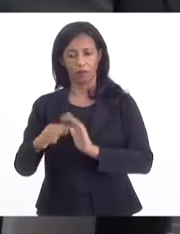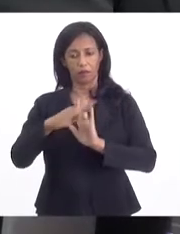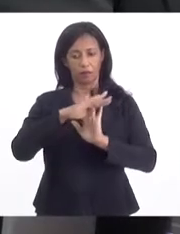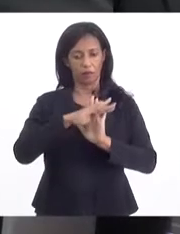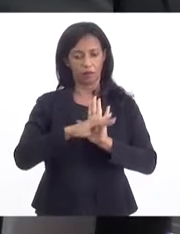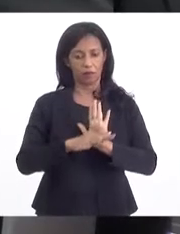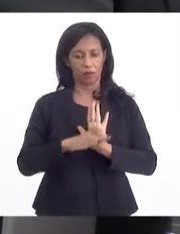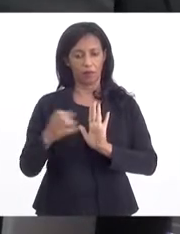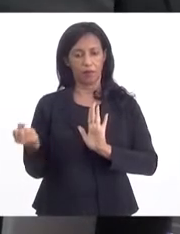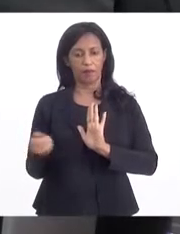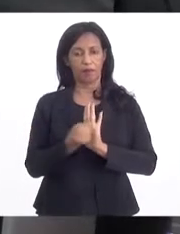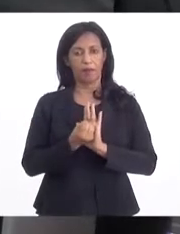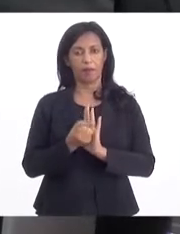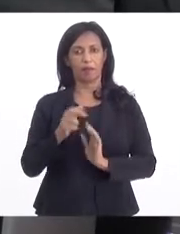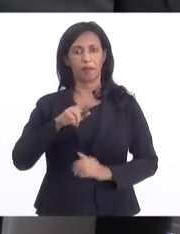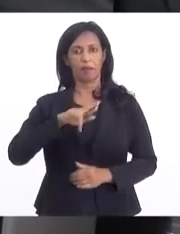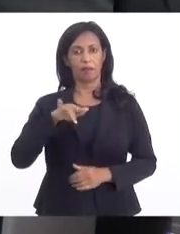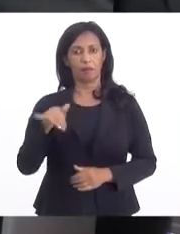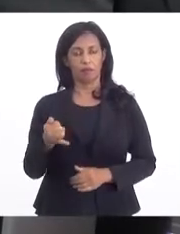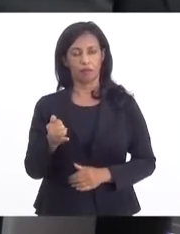programa Pacto RJ.